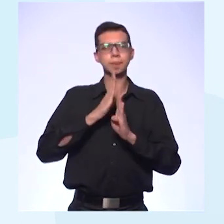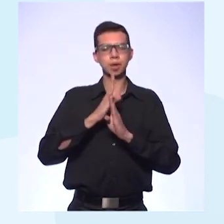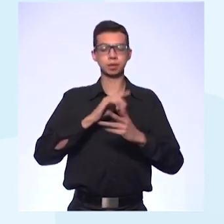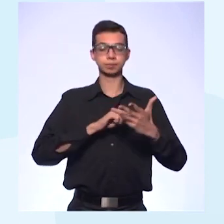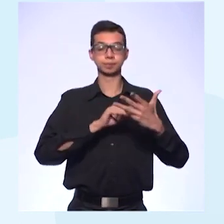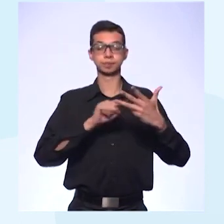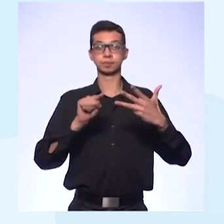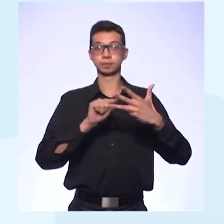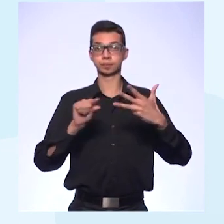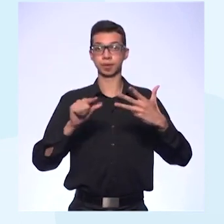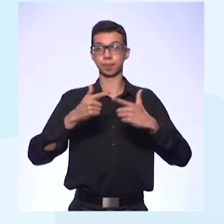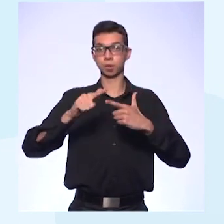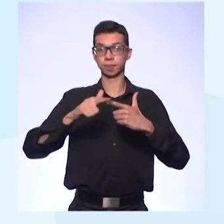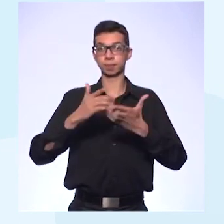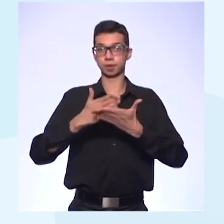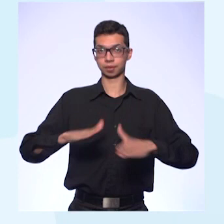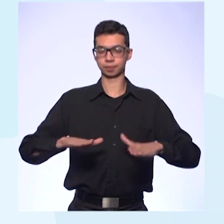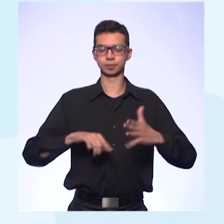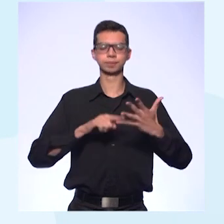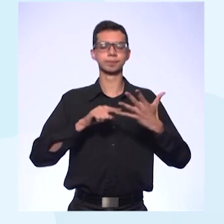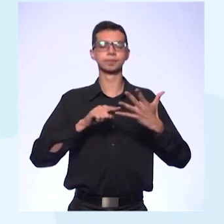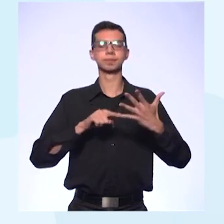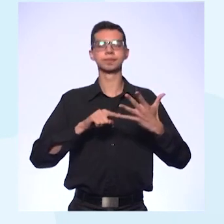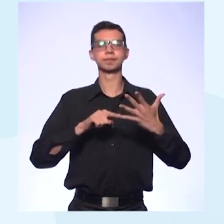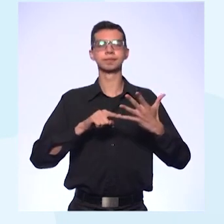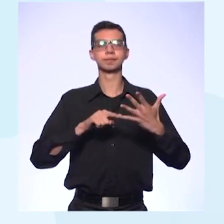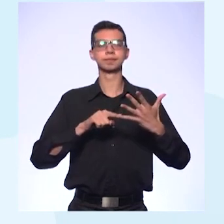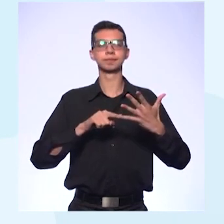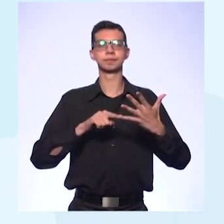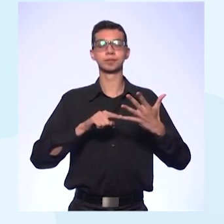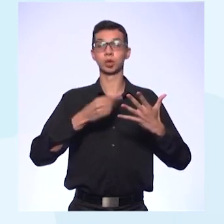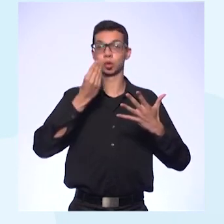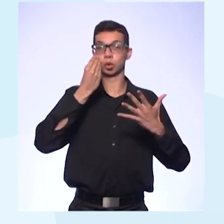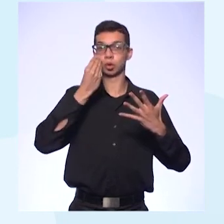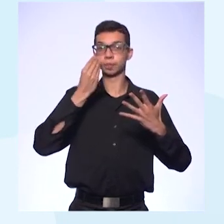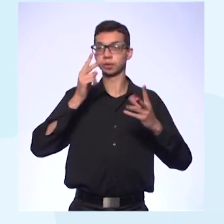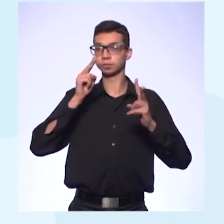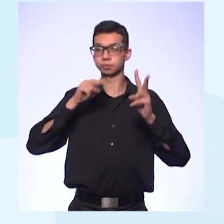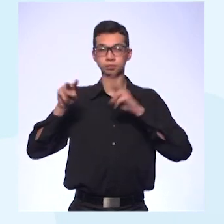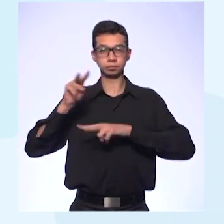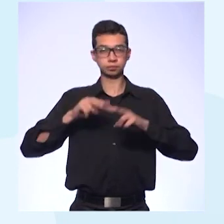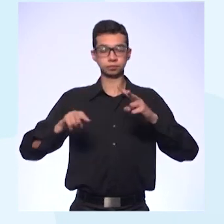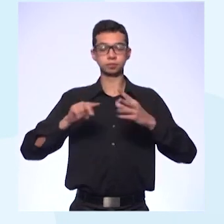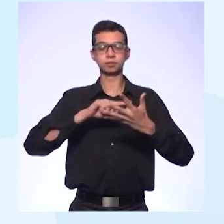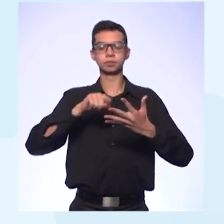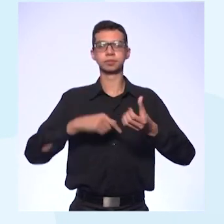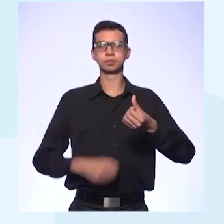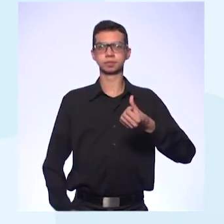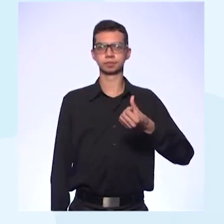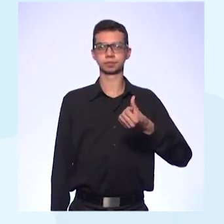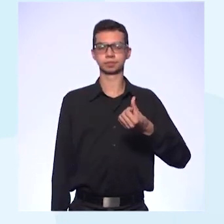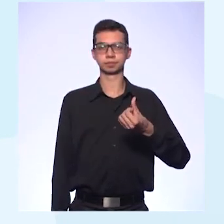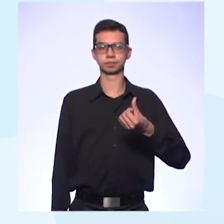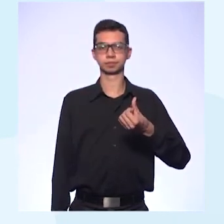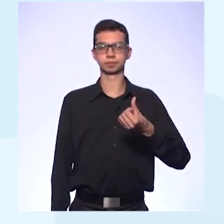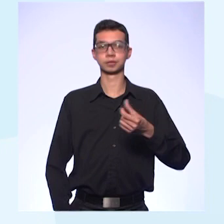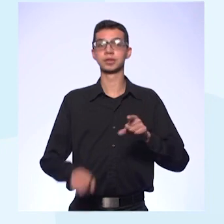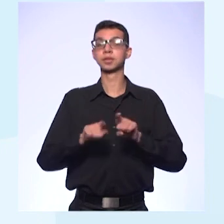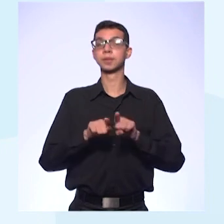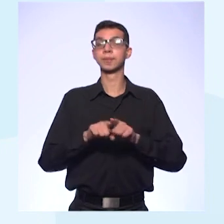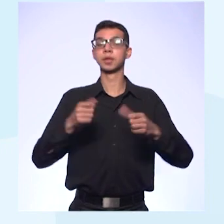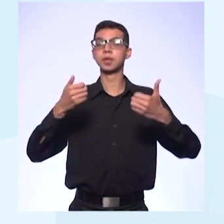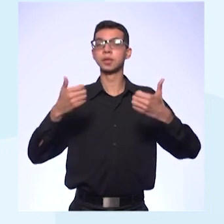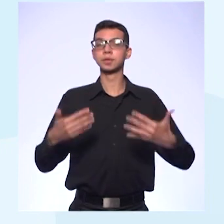solucionar problemas, for making observations, para fazermos observações, for explaining patterns. para